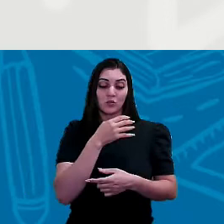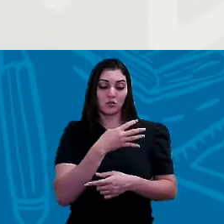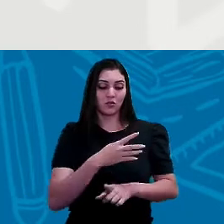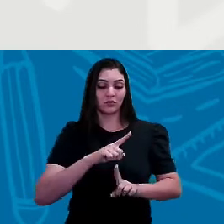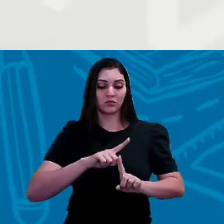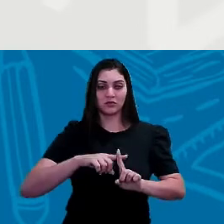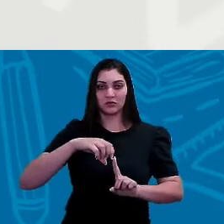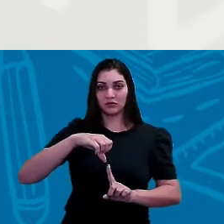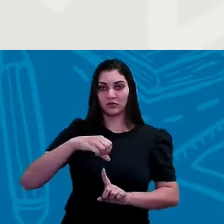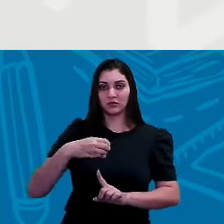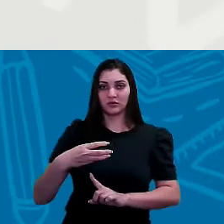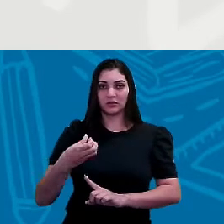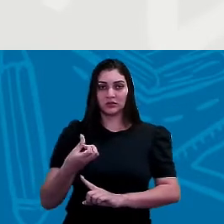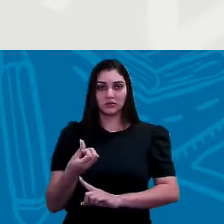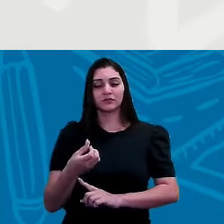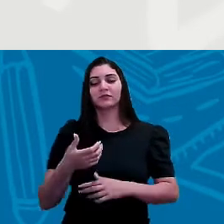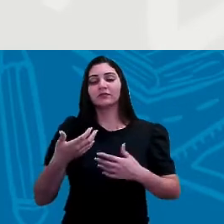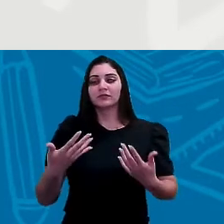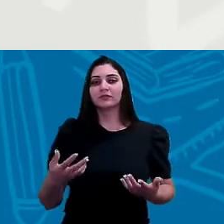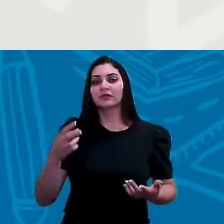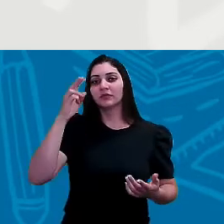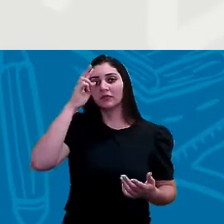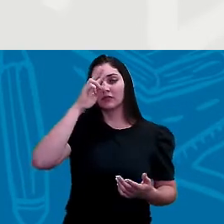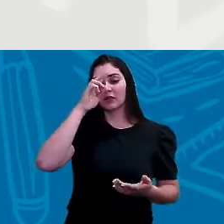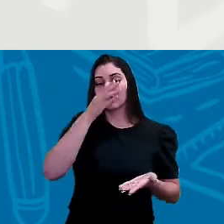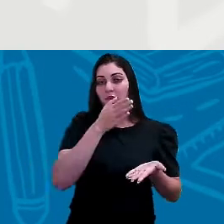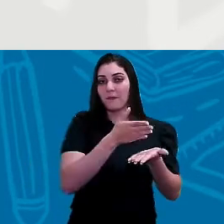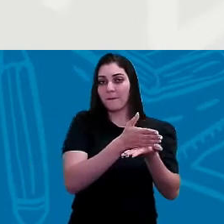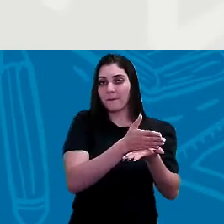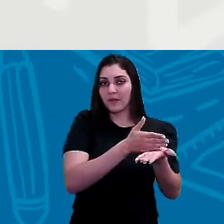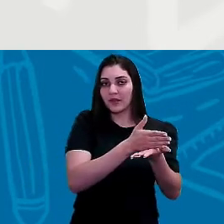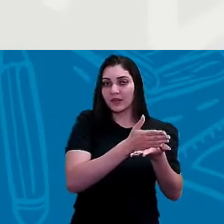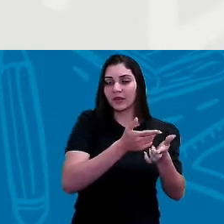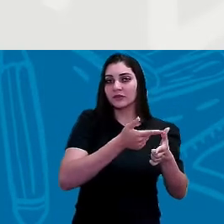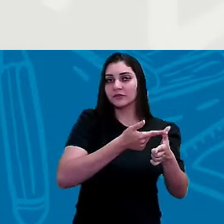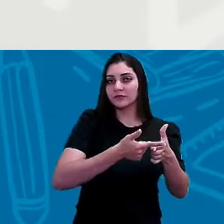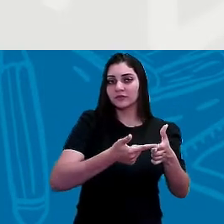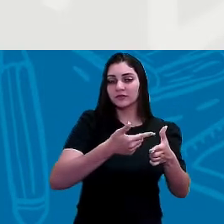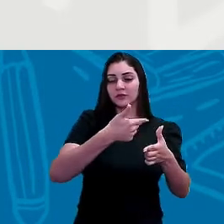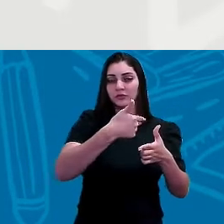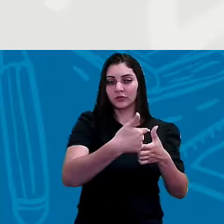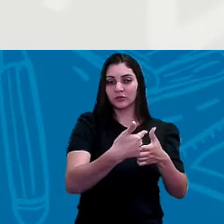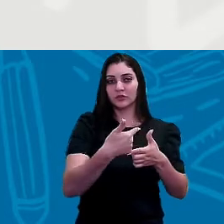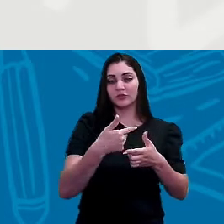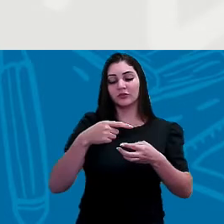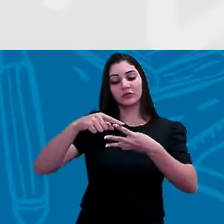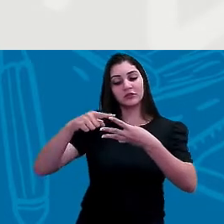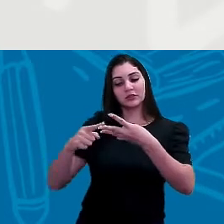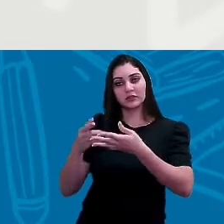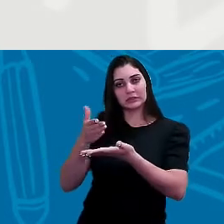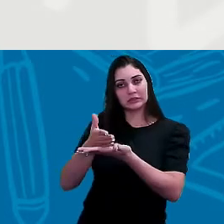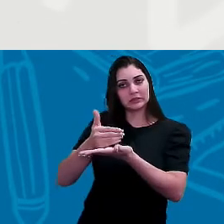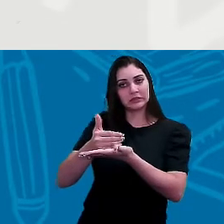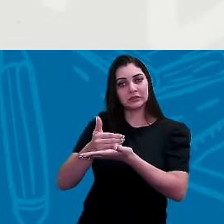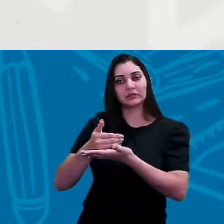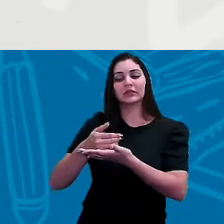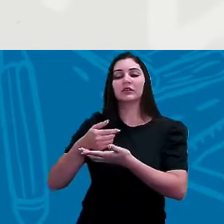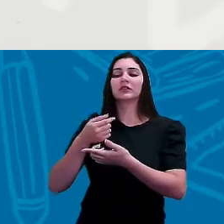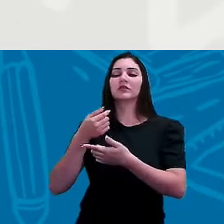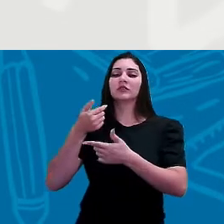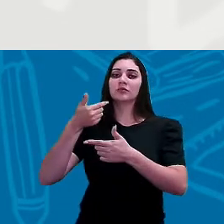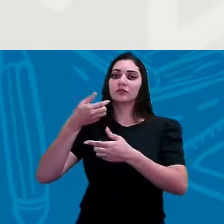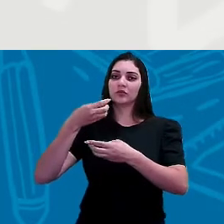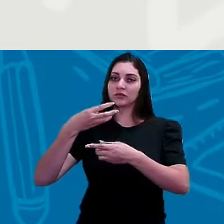36, tá bom? Então, lembra, metade eu divido por 2, 1/3 ou terça parte